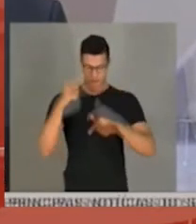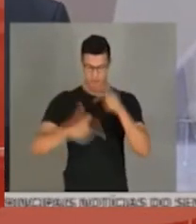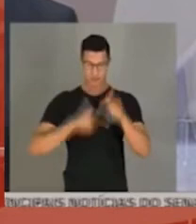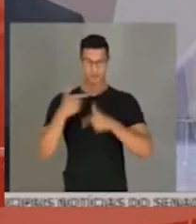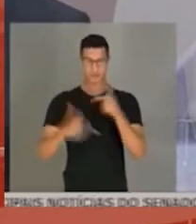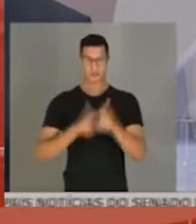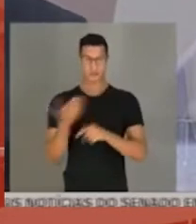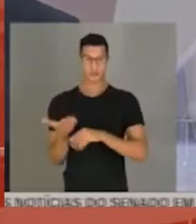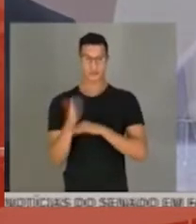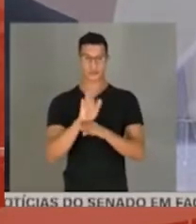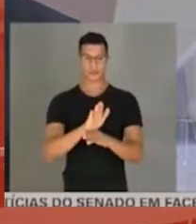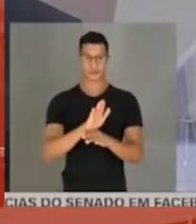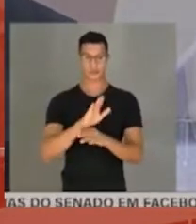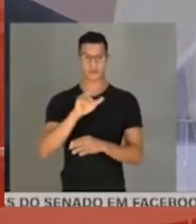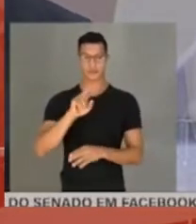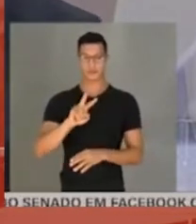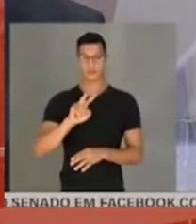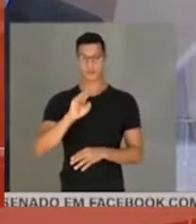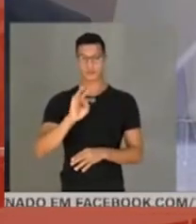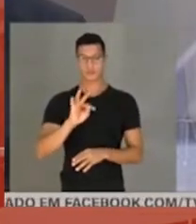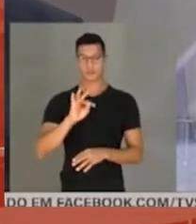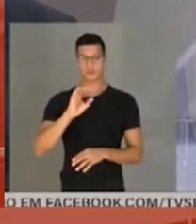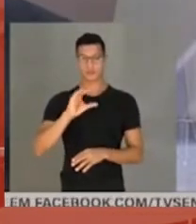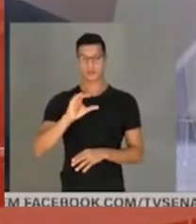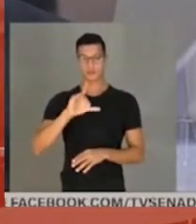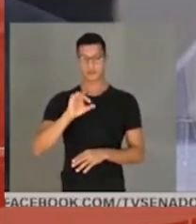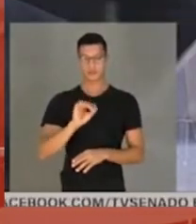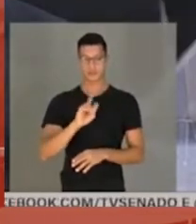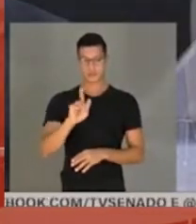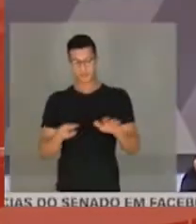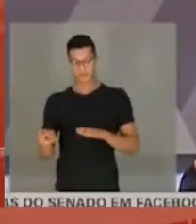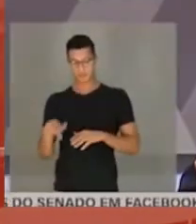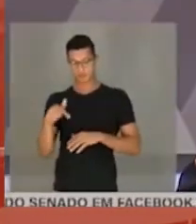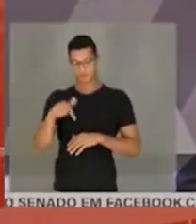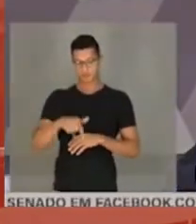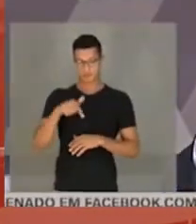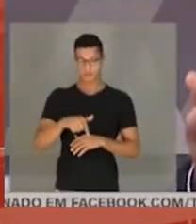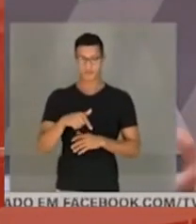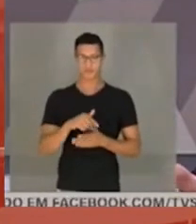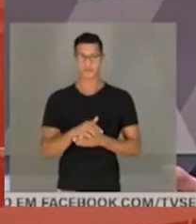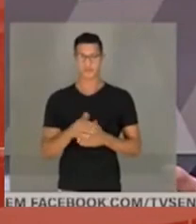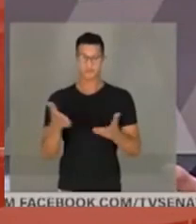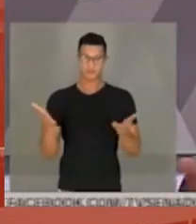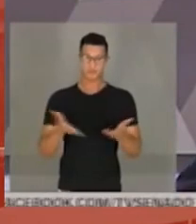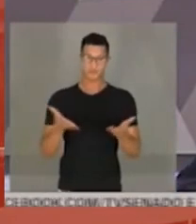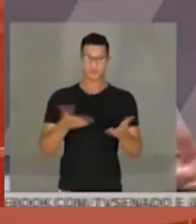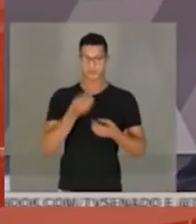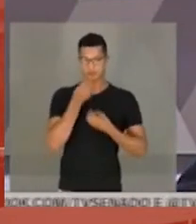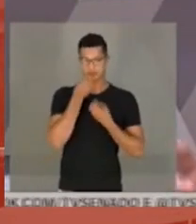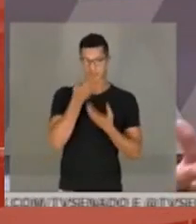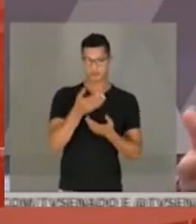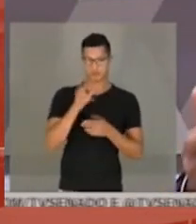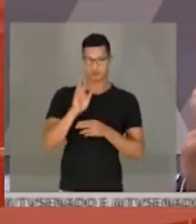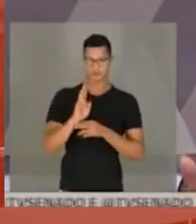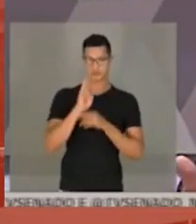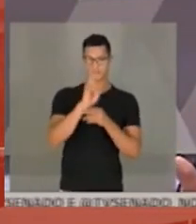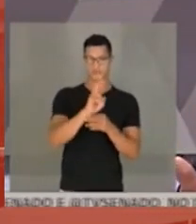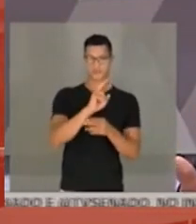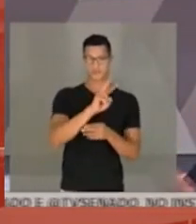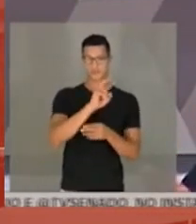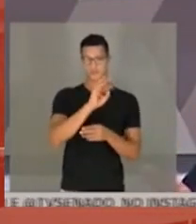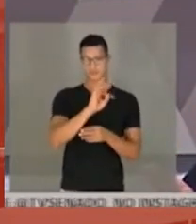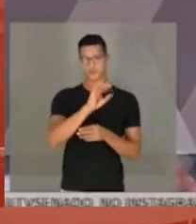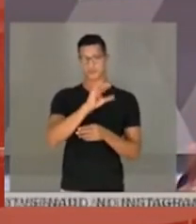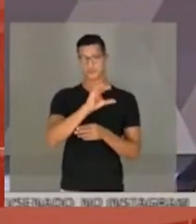e aumentou o valor dos contratos sem consultar ninguém não há controle né e eu chamo isso de